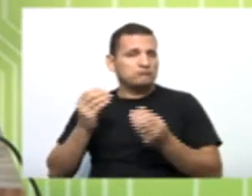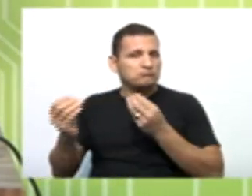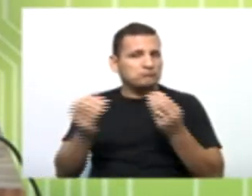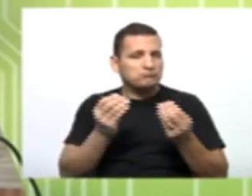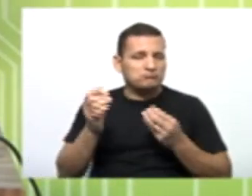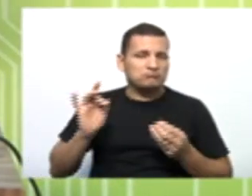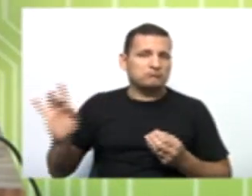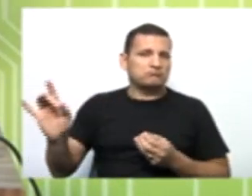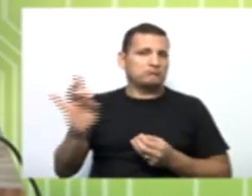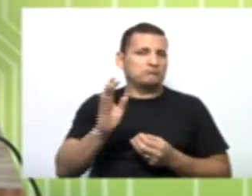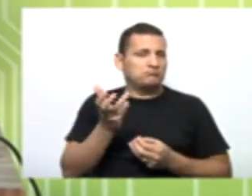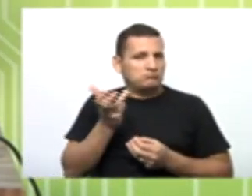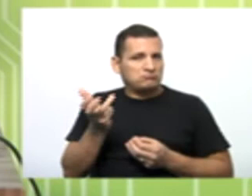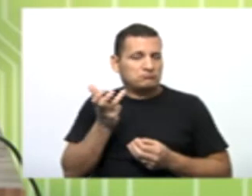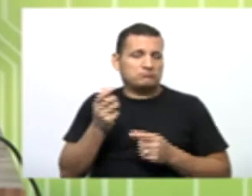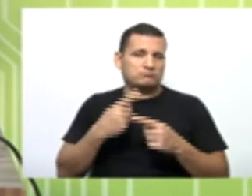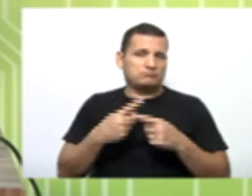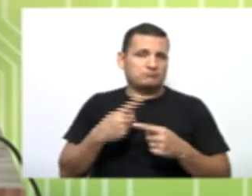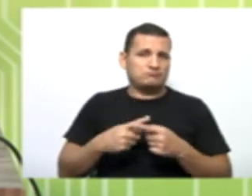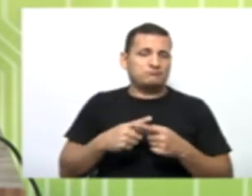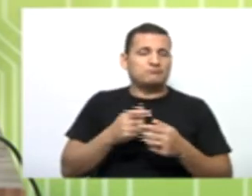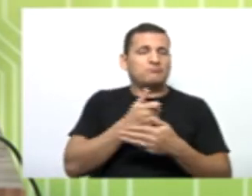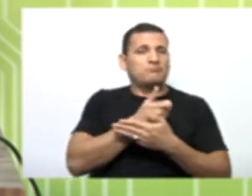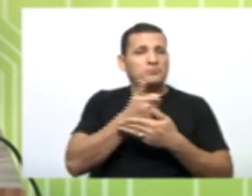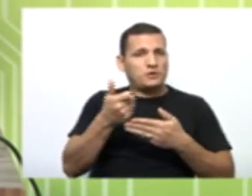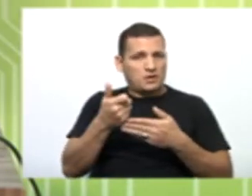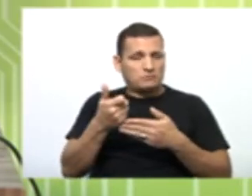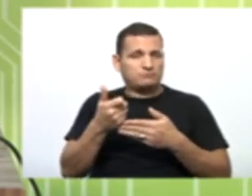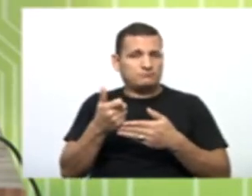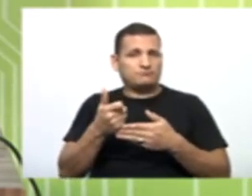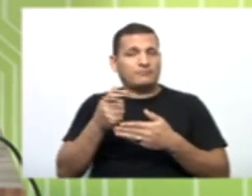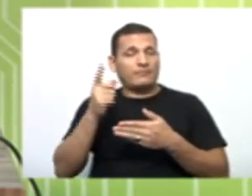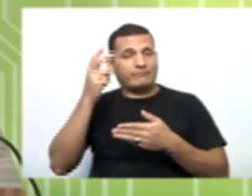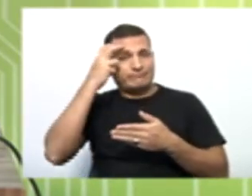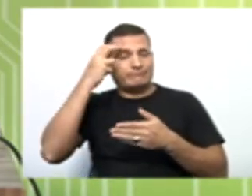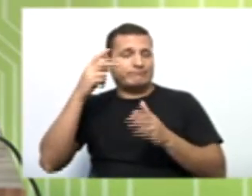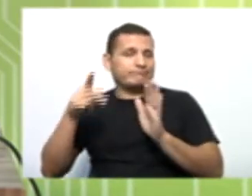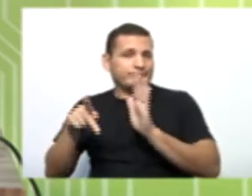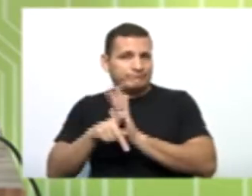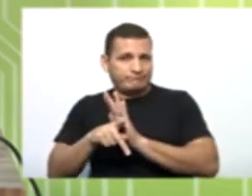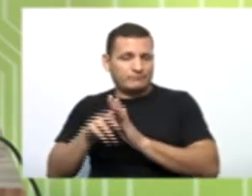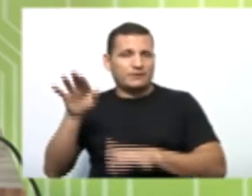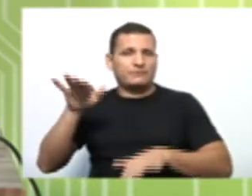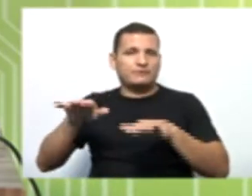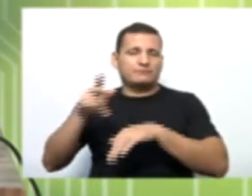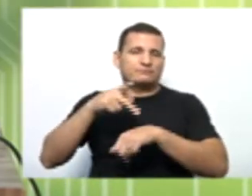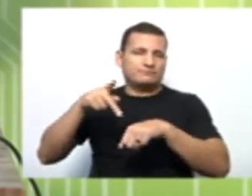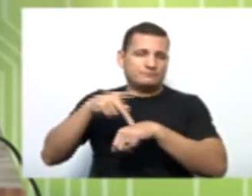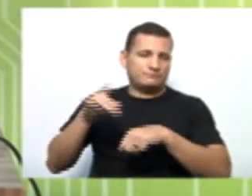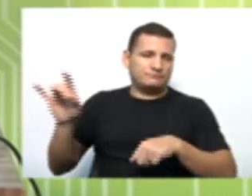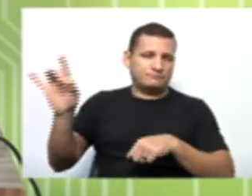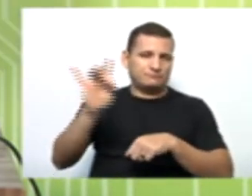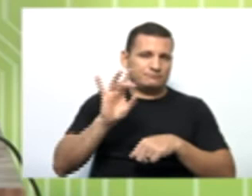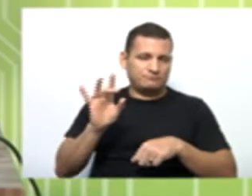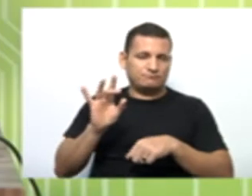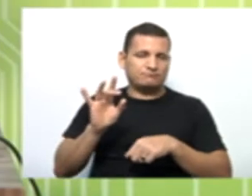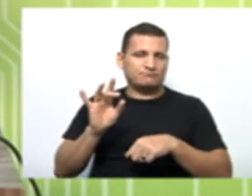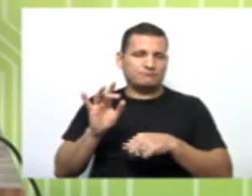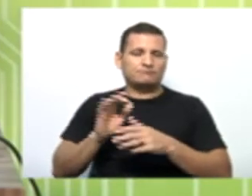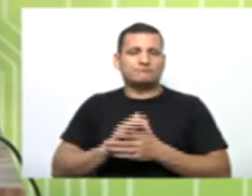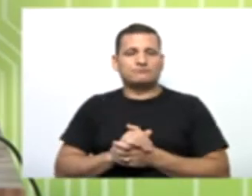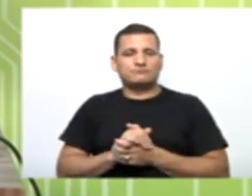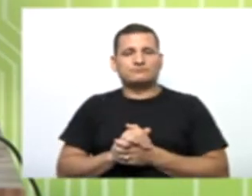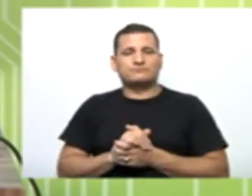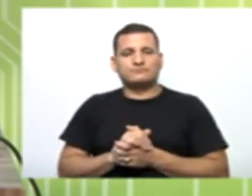moral, ela é cultural. Então, a cultura do país, ela vai estabelecer, né, relações, né, entre as pessoas